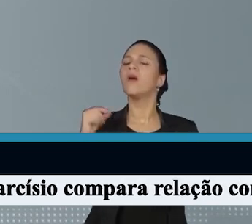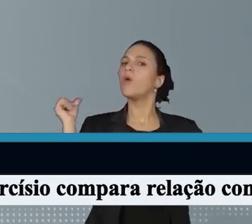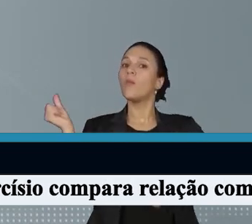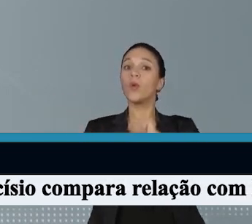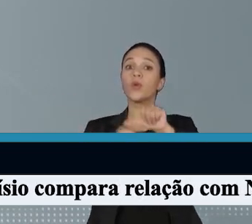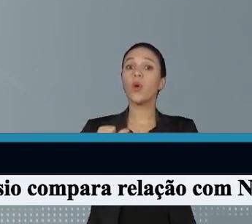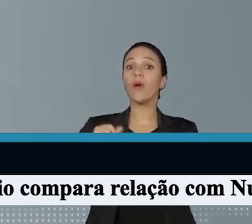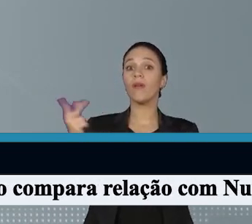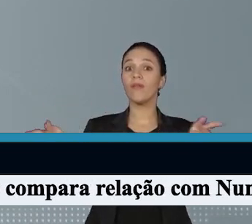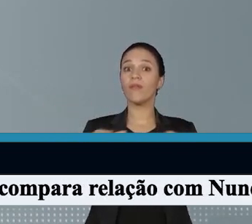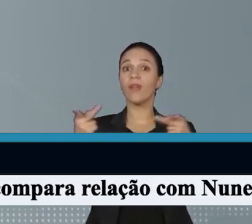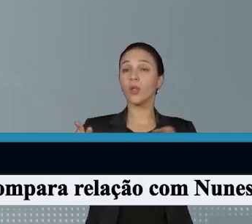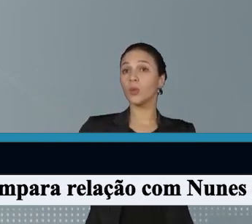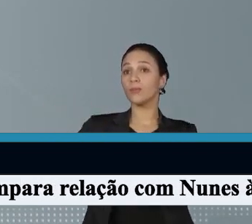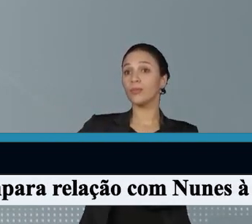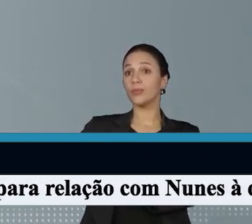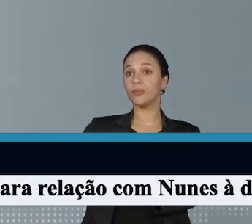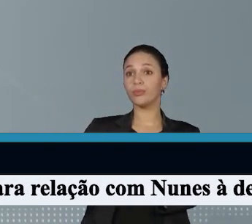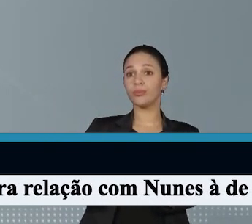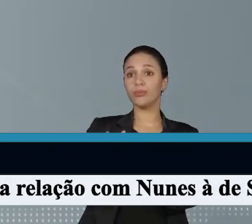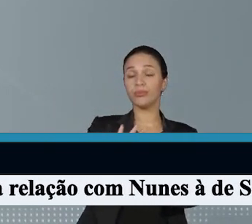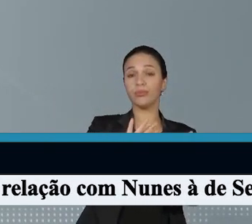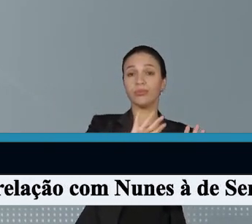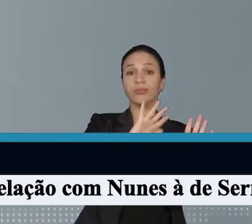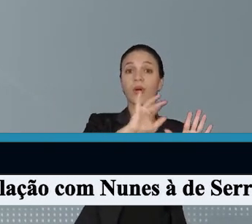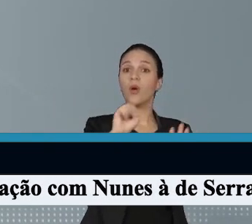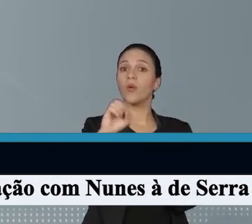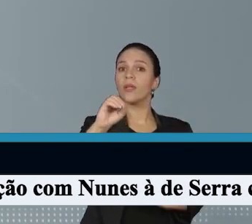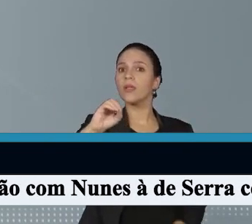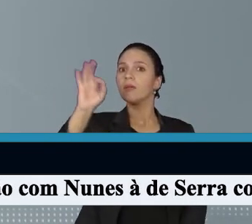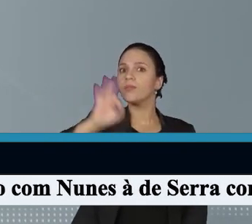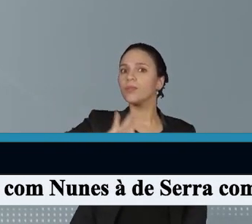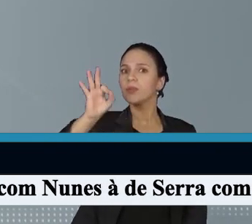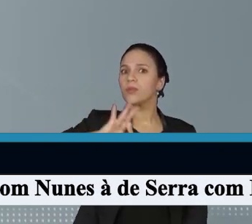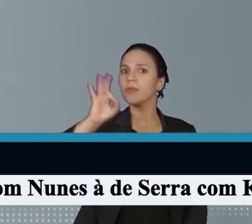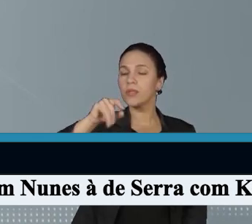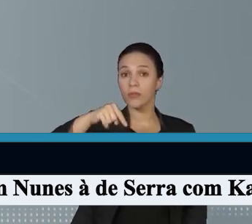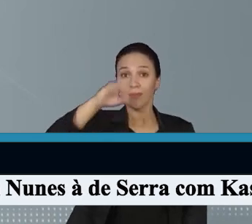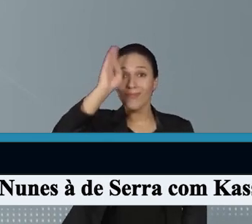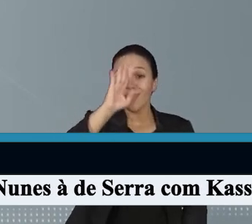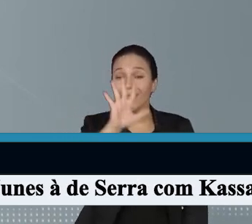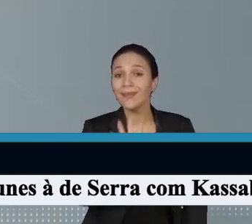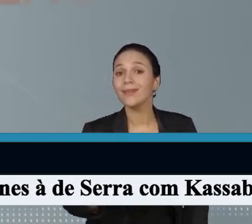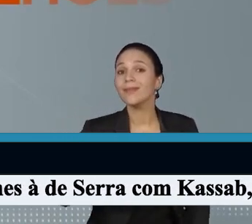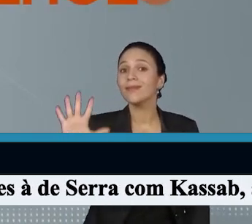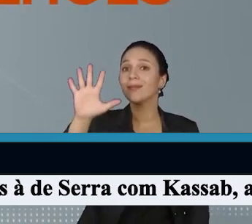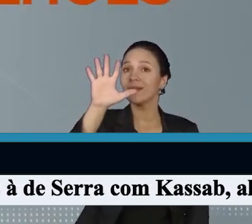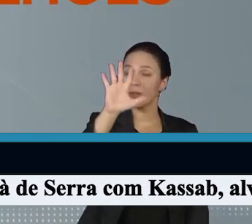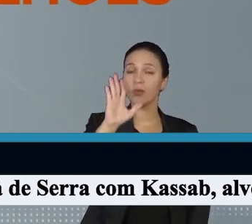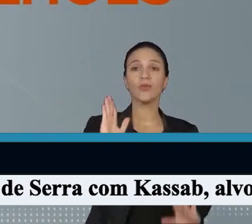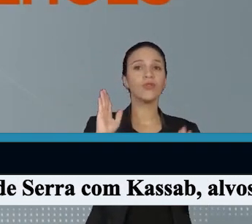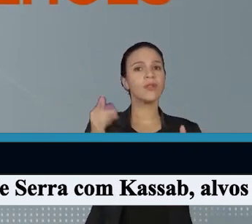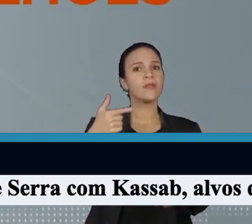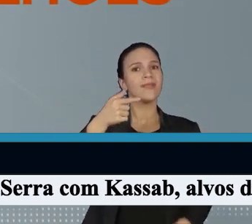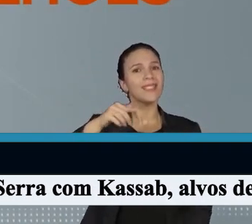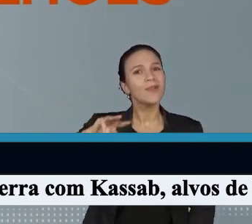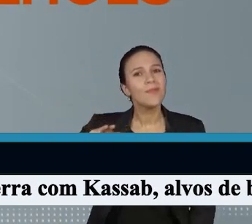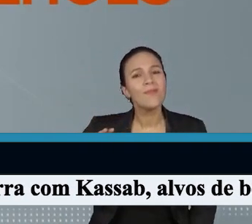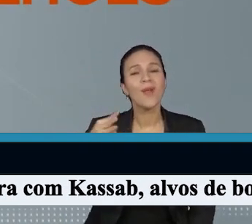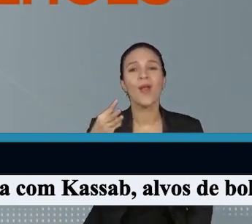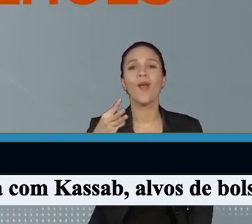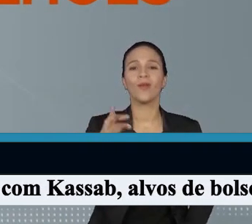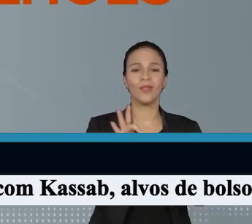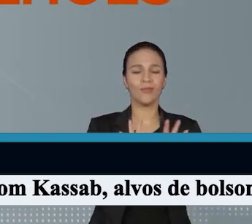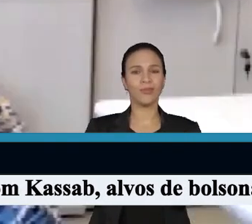dos ventos, levando a fumaça dos incêndios para mais de 80% do território brasileiro, cobrindo 7 milhões de